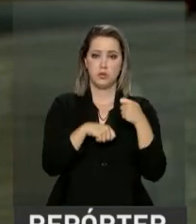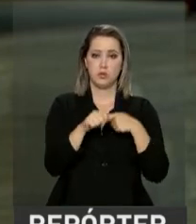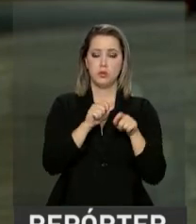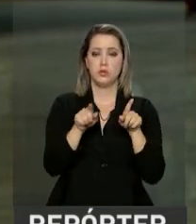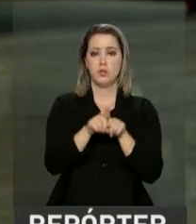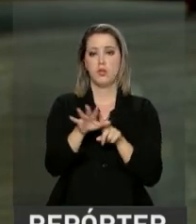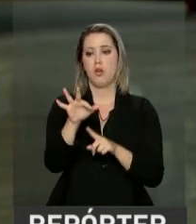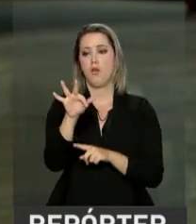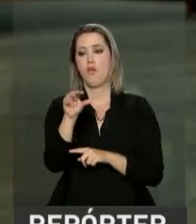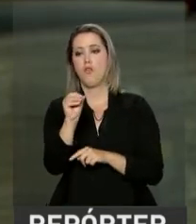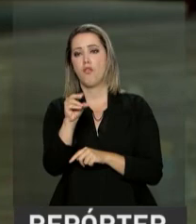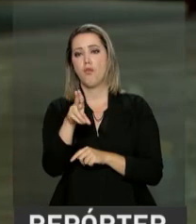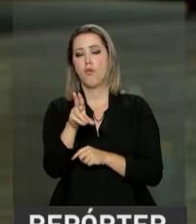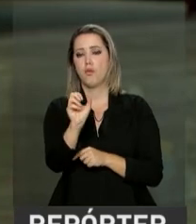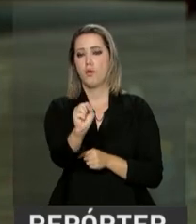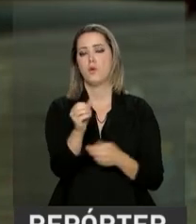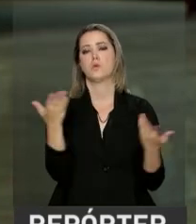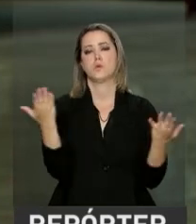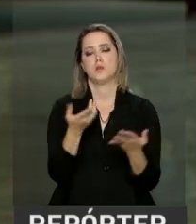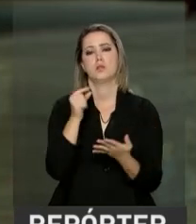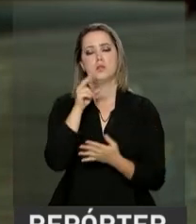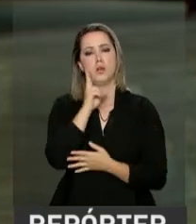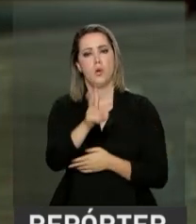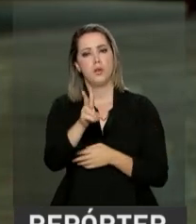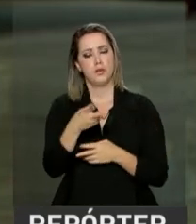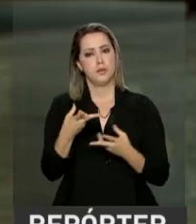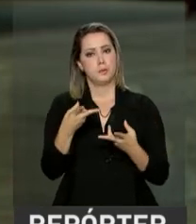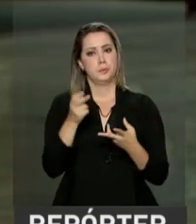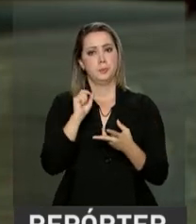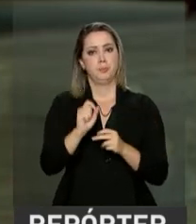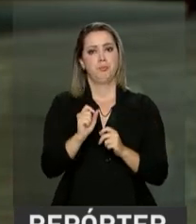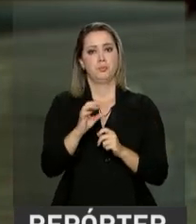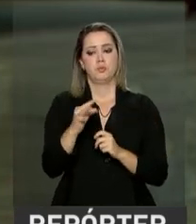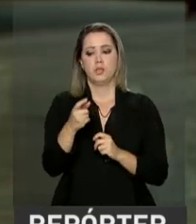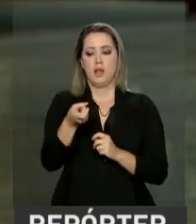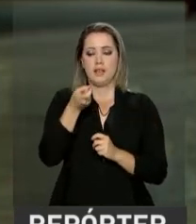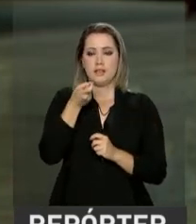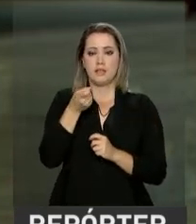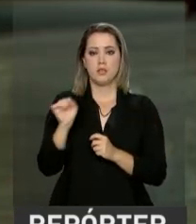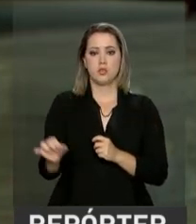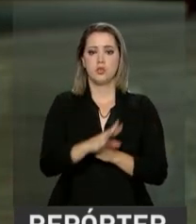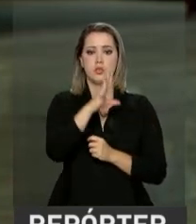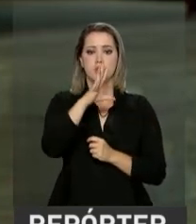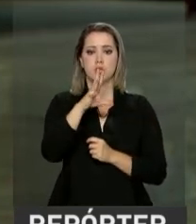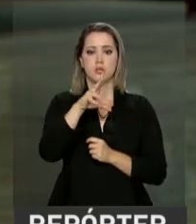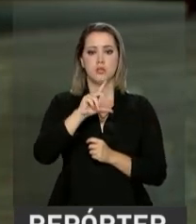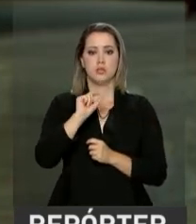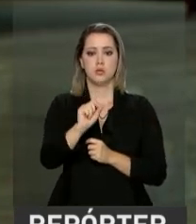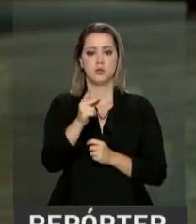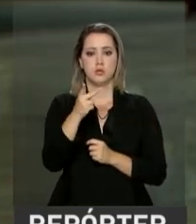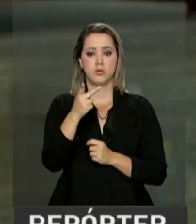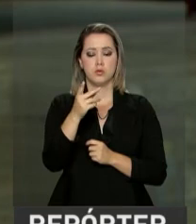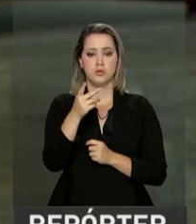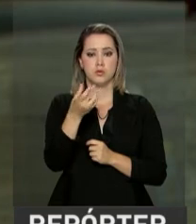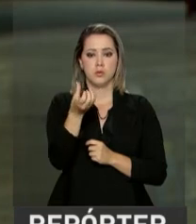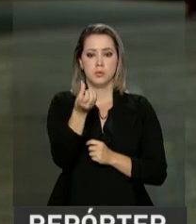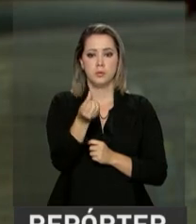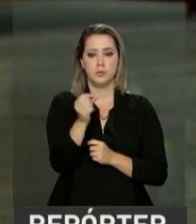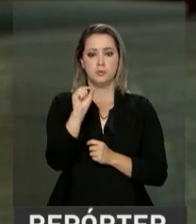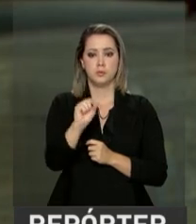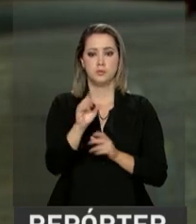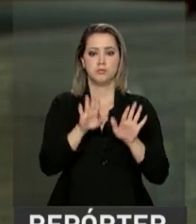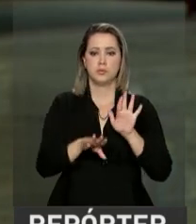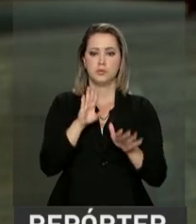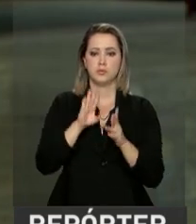Banco Central, que até agora prevê uma taxa de inflação para 2017